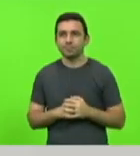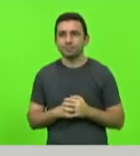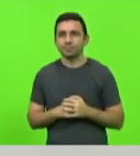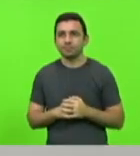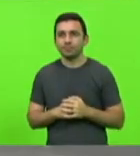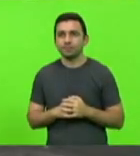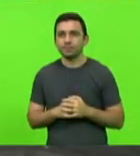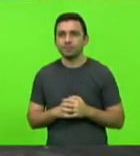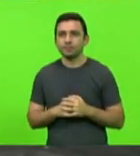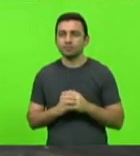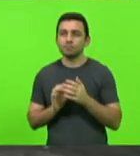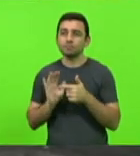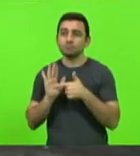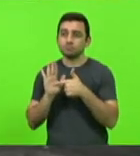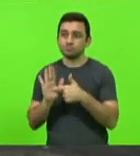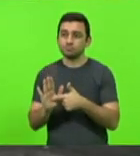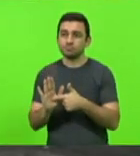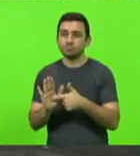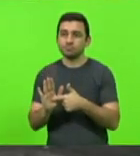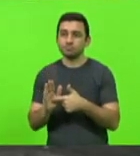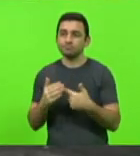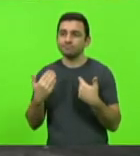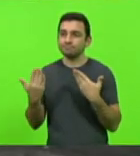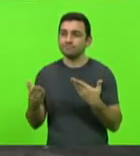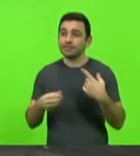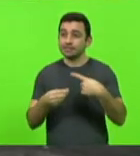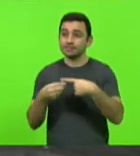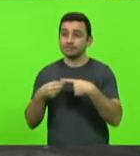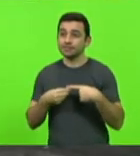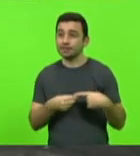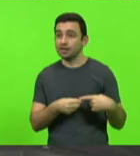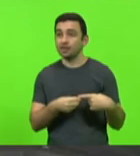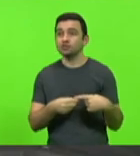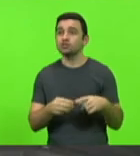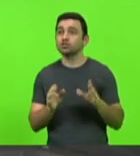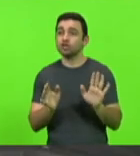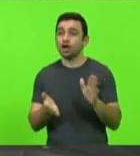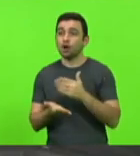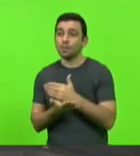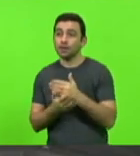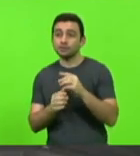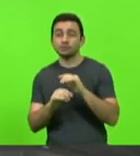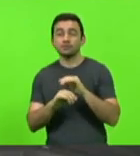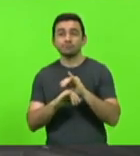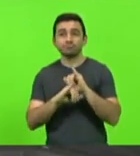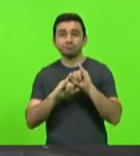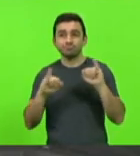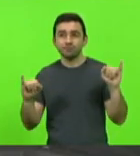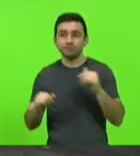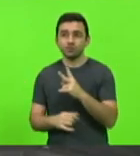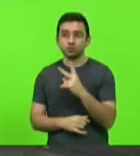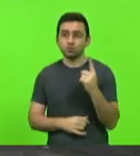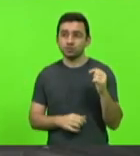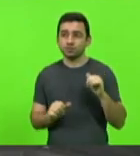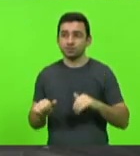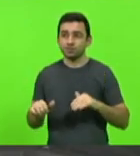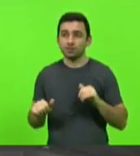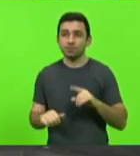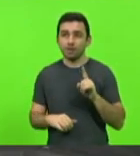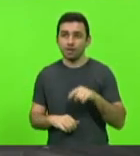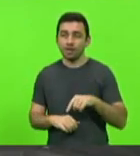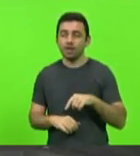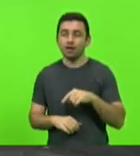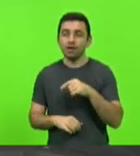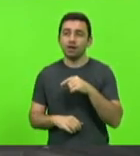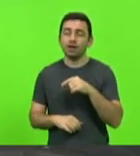de mostras. Olha aí, ó, várias cidades começando já o seu apelo. Ó. 21 de setembro, dia da árvore. Você já